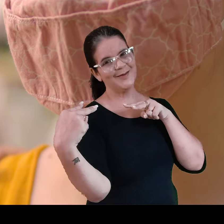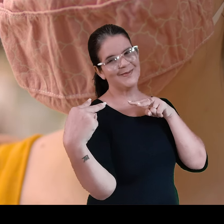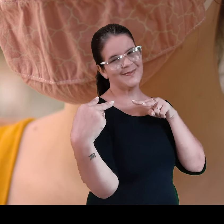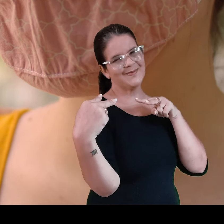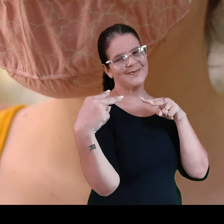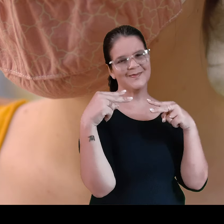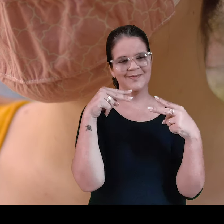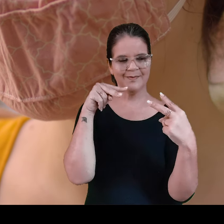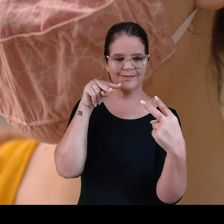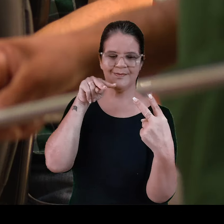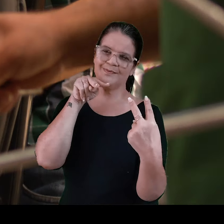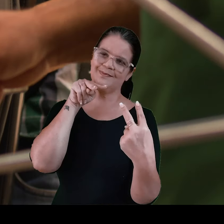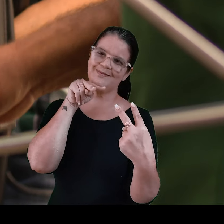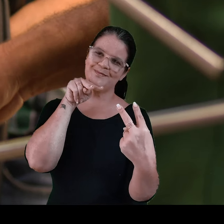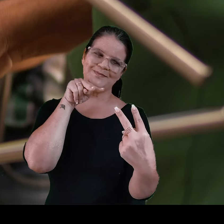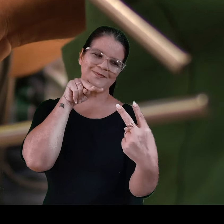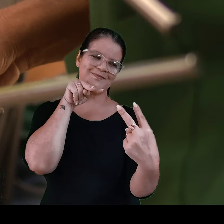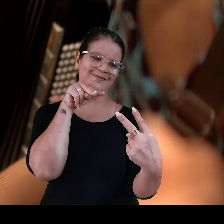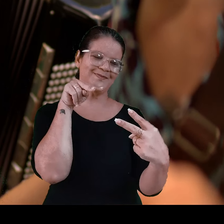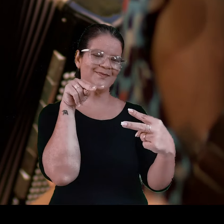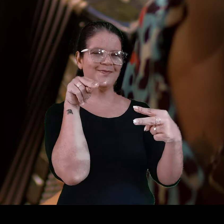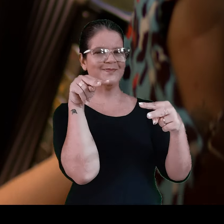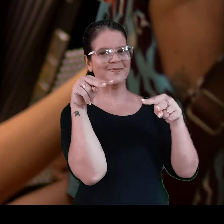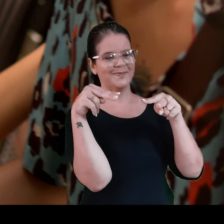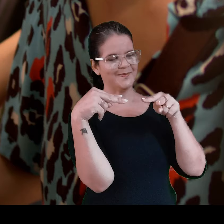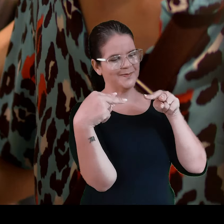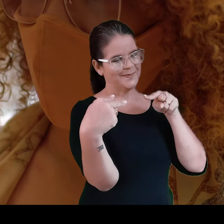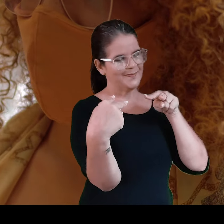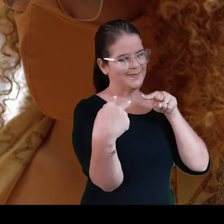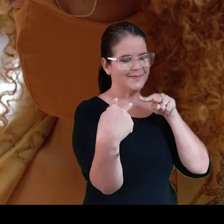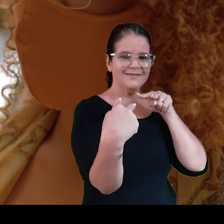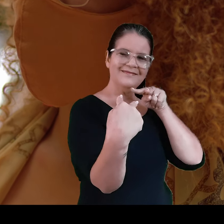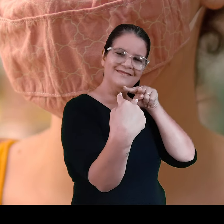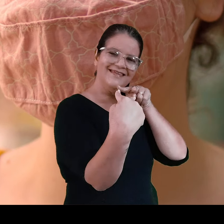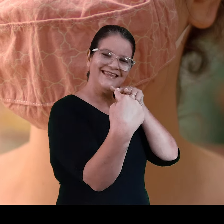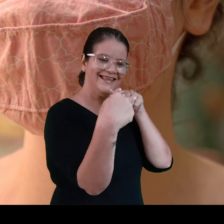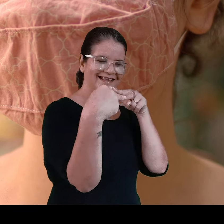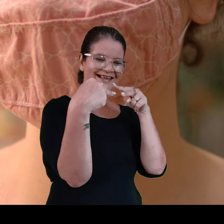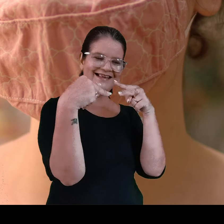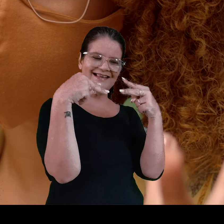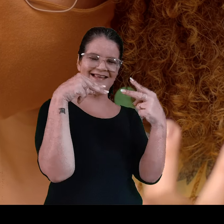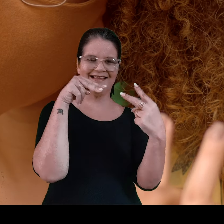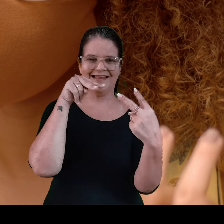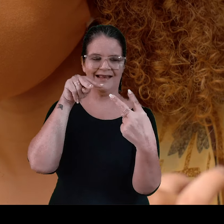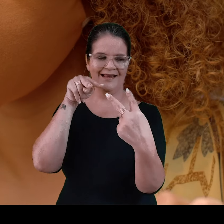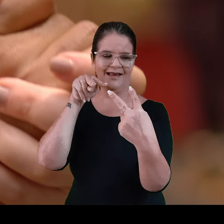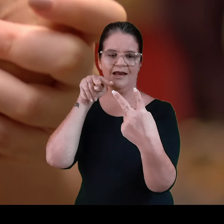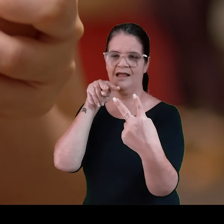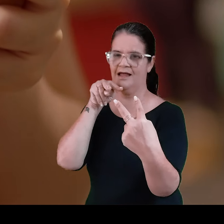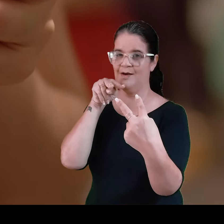Elas dançam juntinhas. Próximo, outra mulher dança com um rapaz e usa uma máscara fora Bolsonaro. Alice e Helena se olham